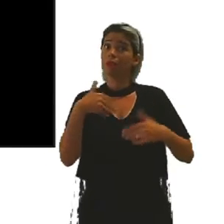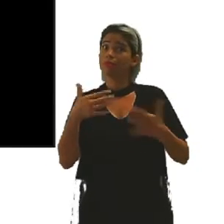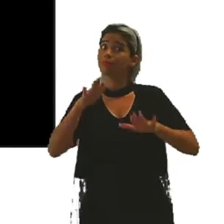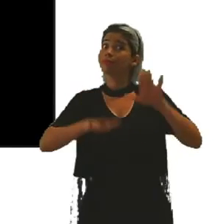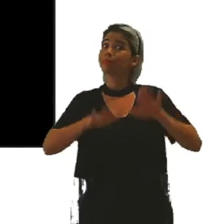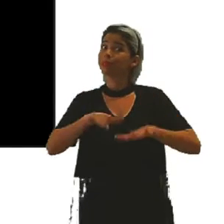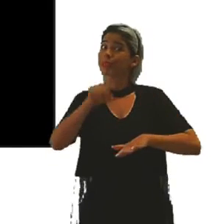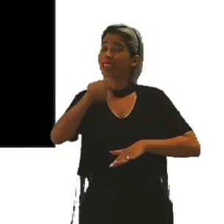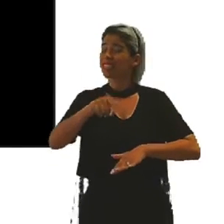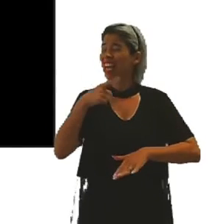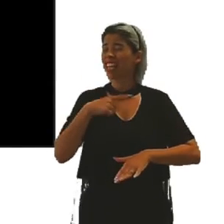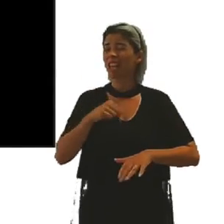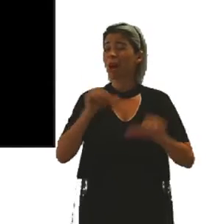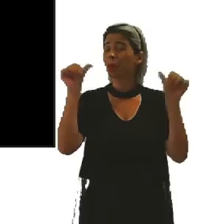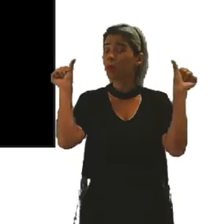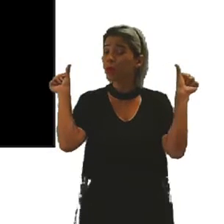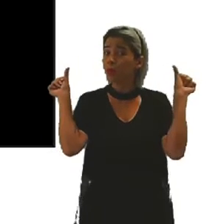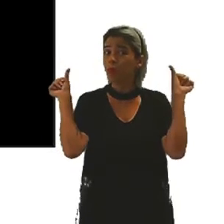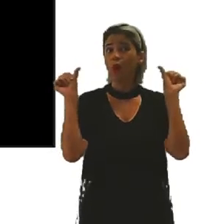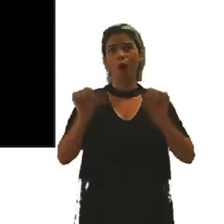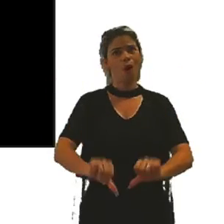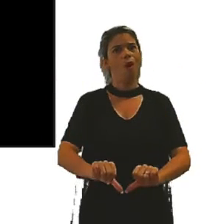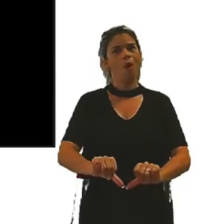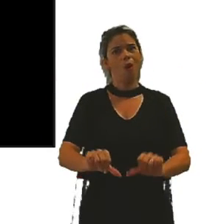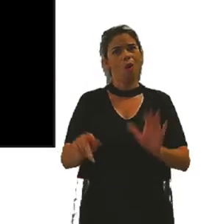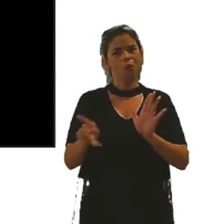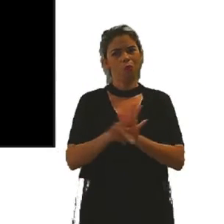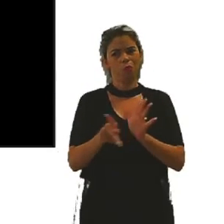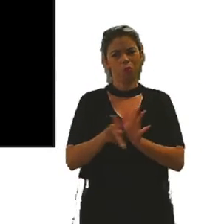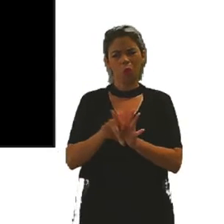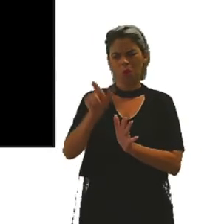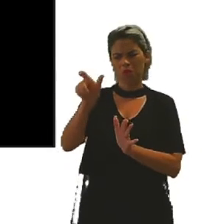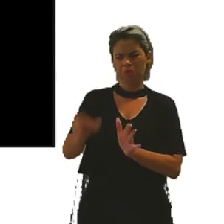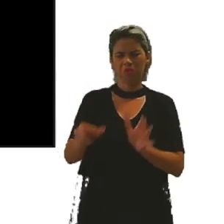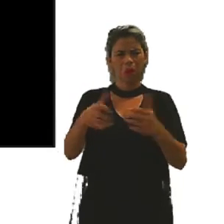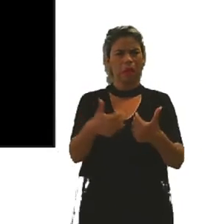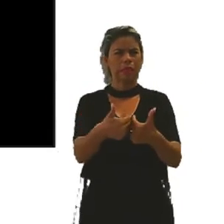a mais indicativa dessas